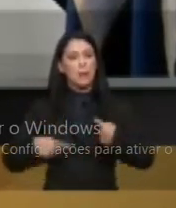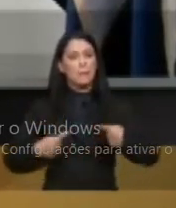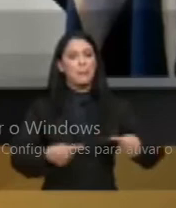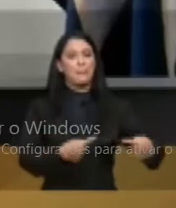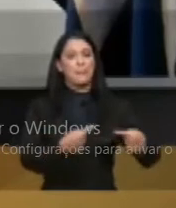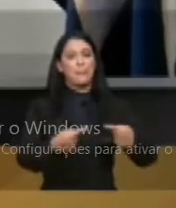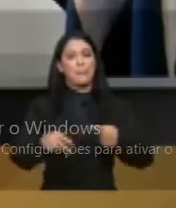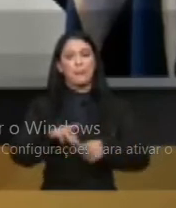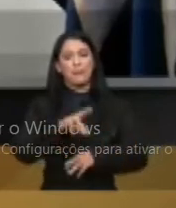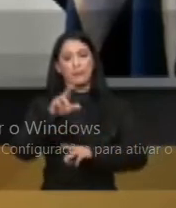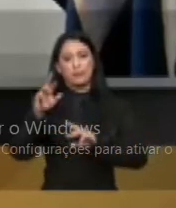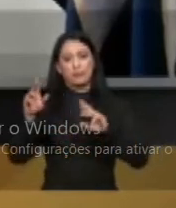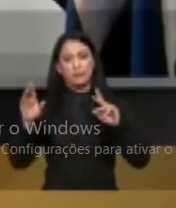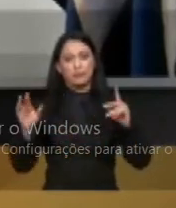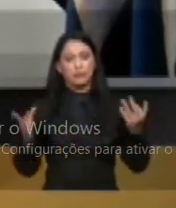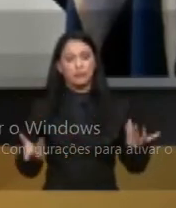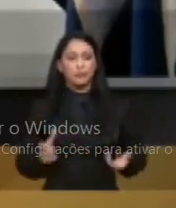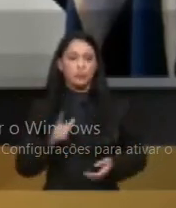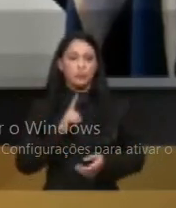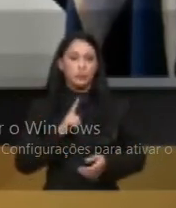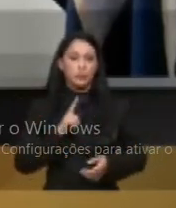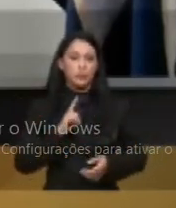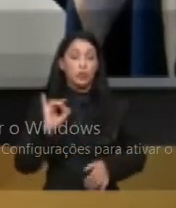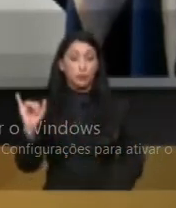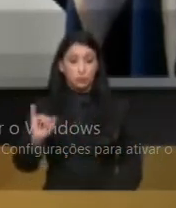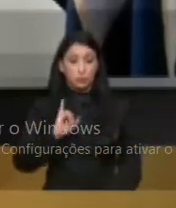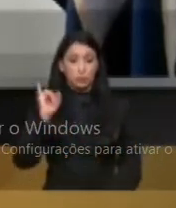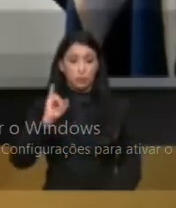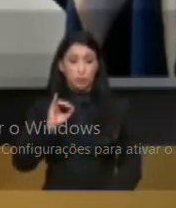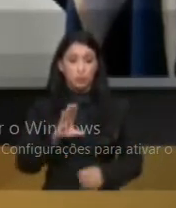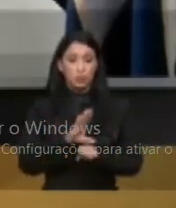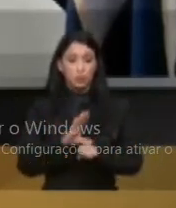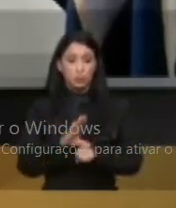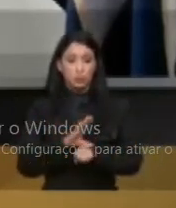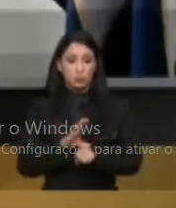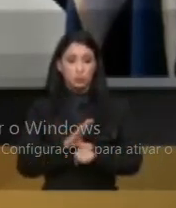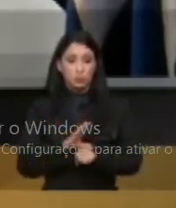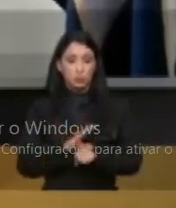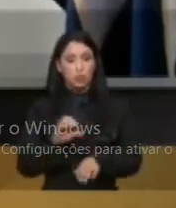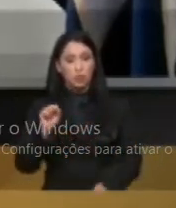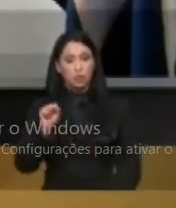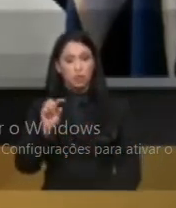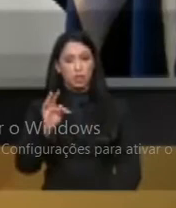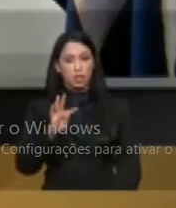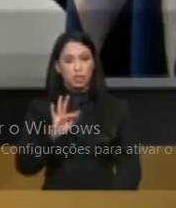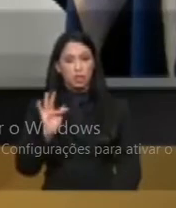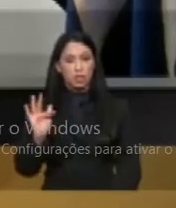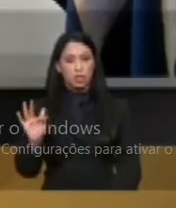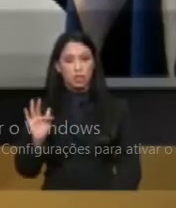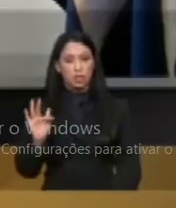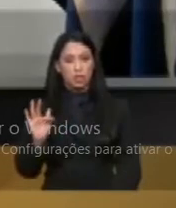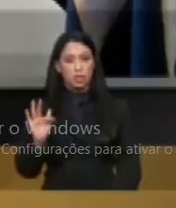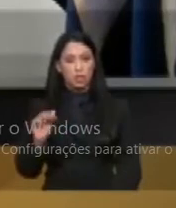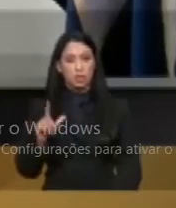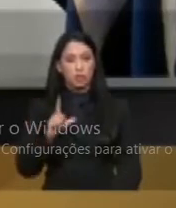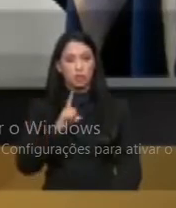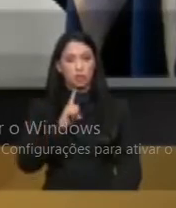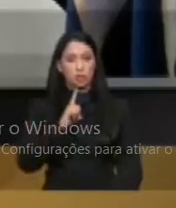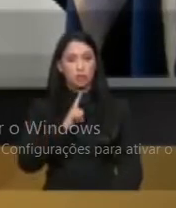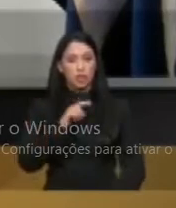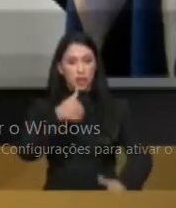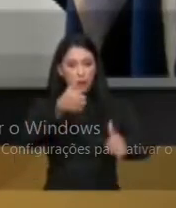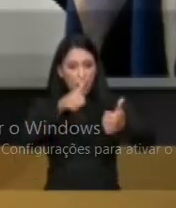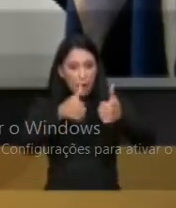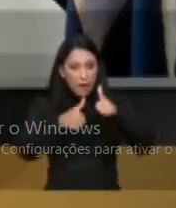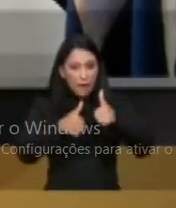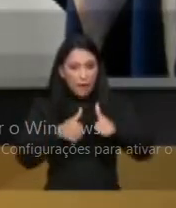cabem muitos debates, mas aí não se situa o cerne da discussão de que se cuida na espécie. Esta Suprema Corte,